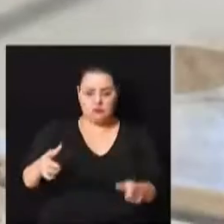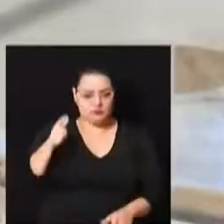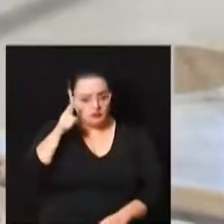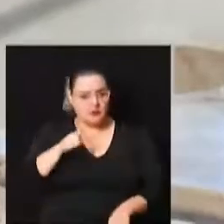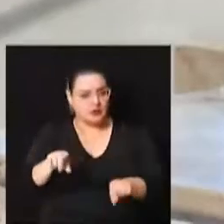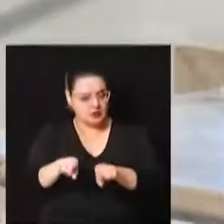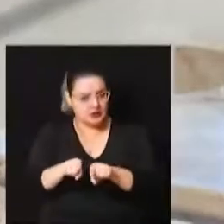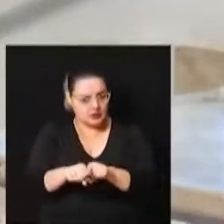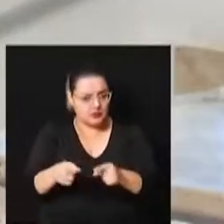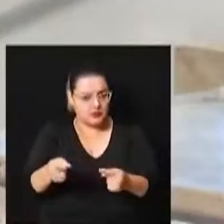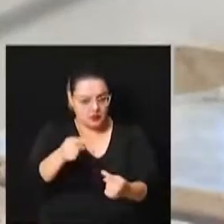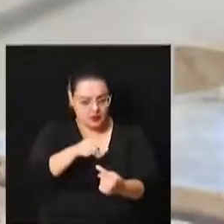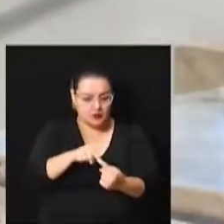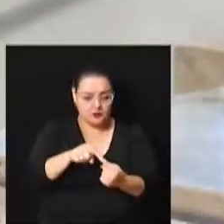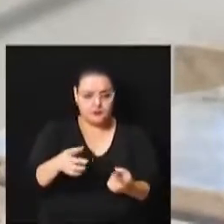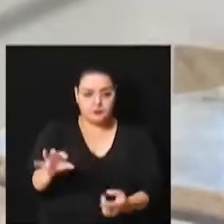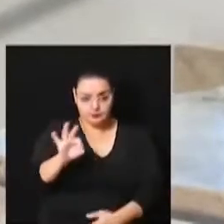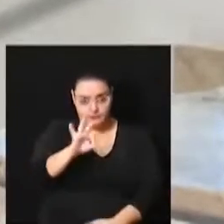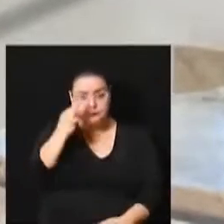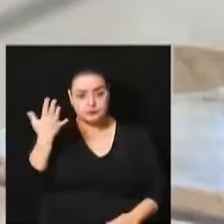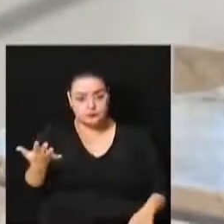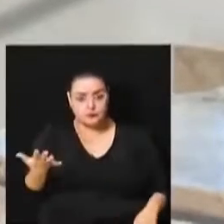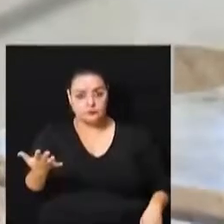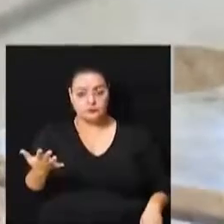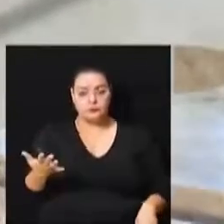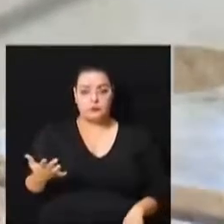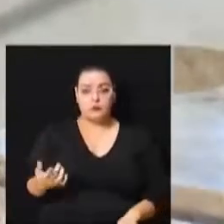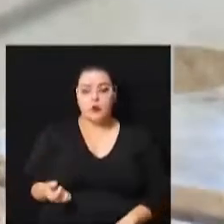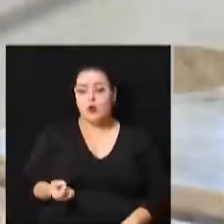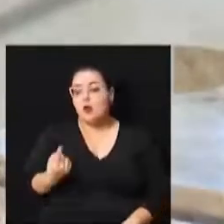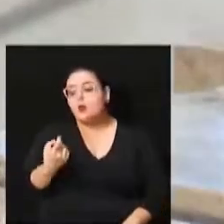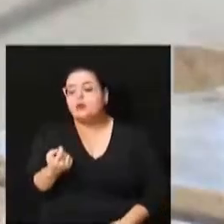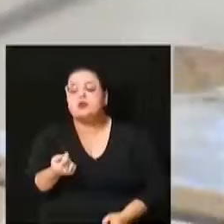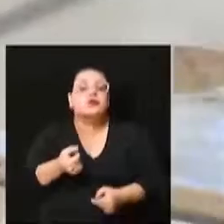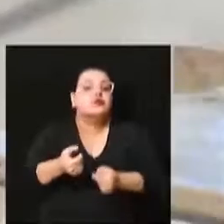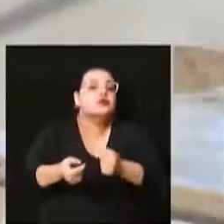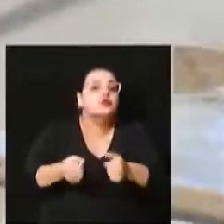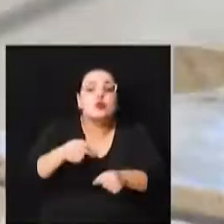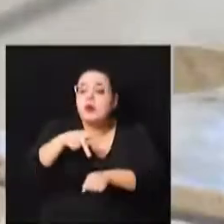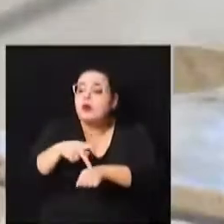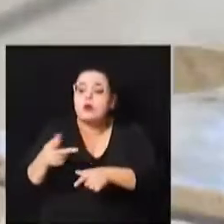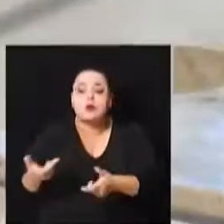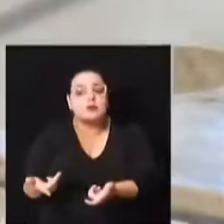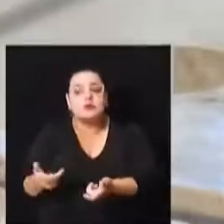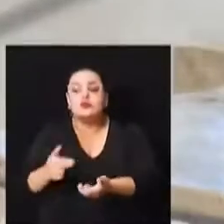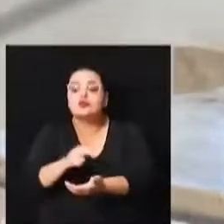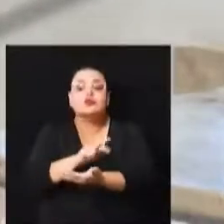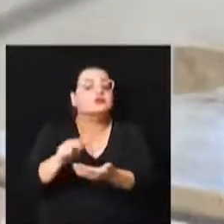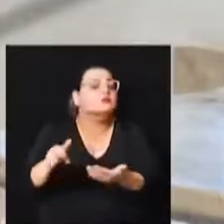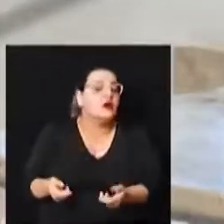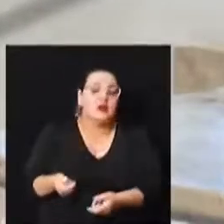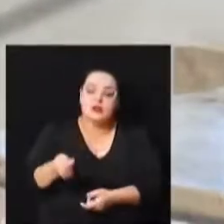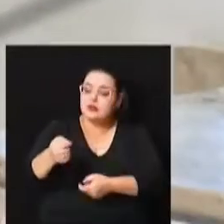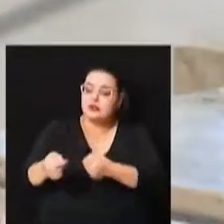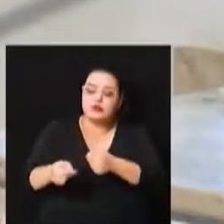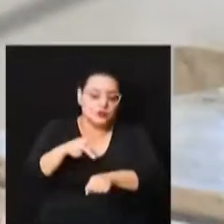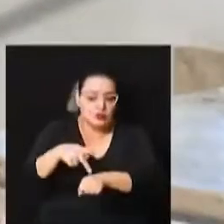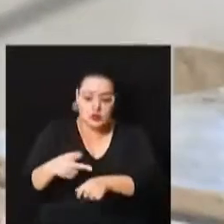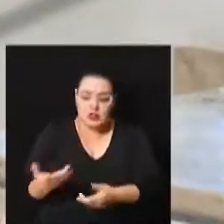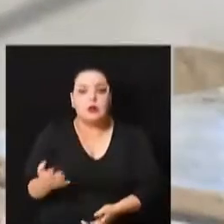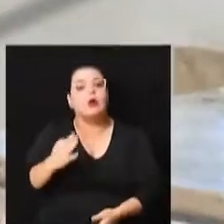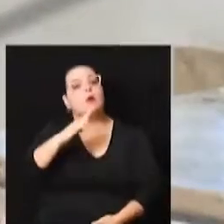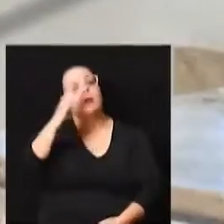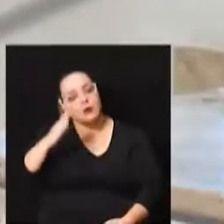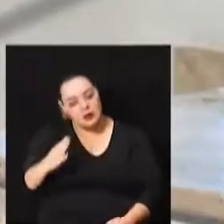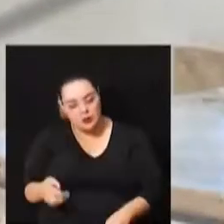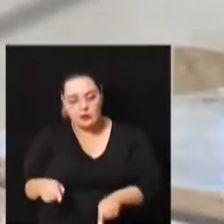pessoas também consigam esses objetivos. A França é só um dos países que tem muito a oferecer, como o nosso país também tem muito a